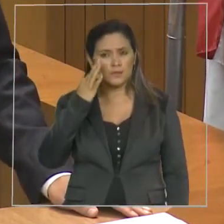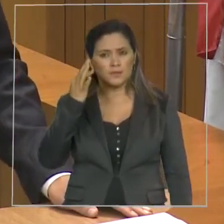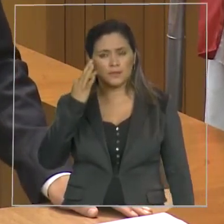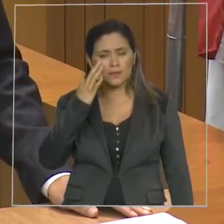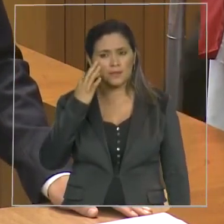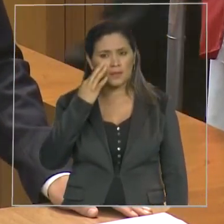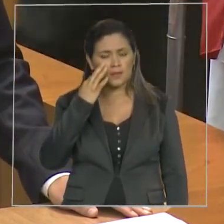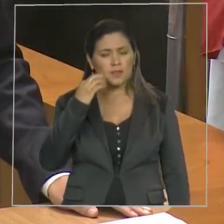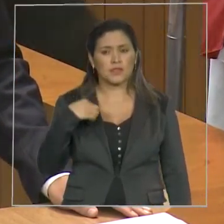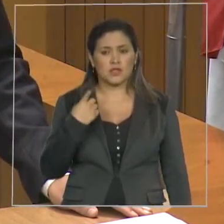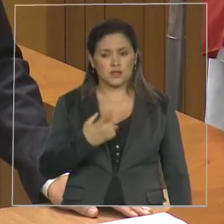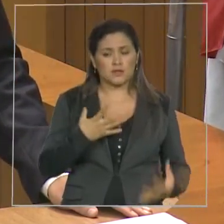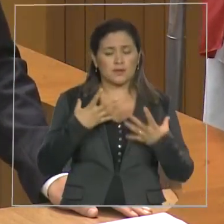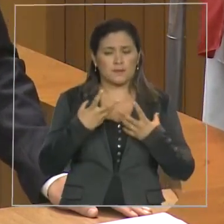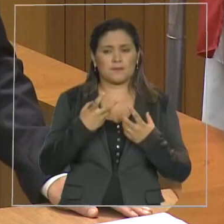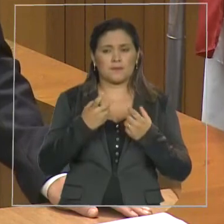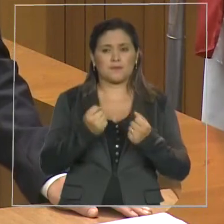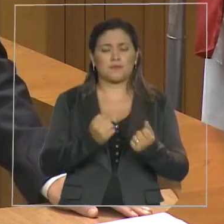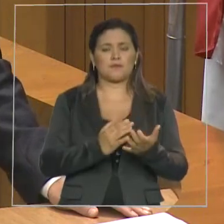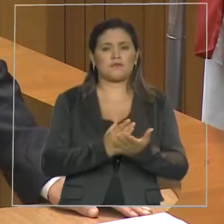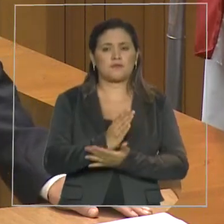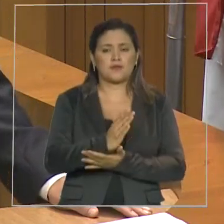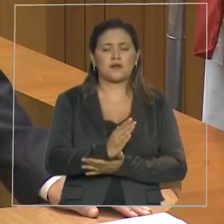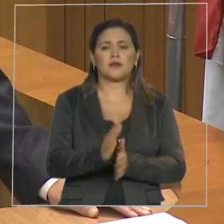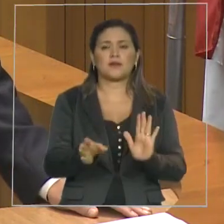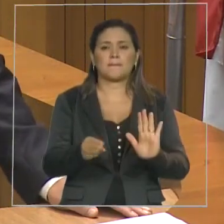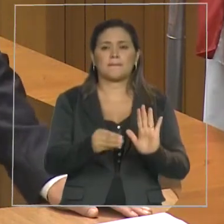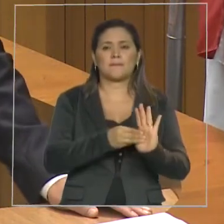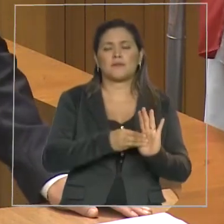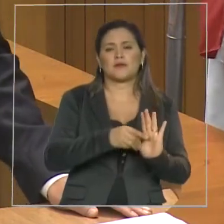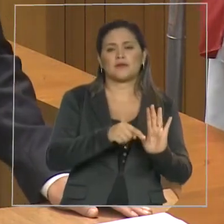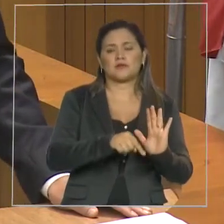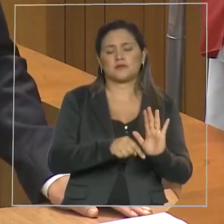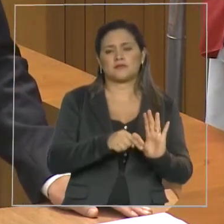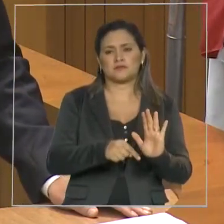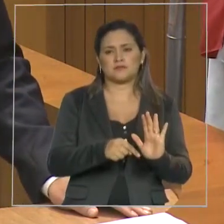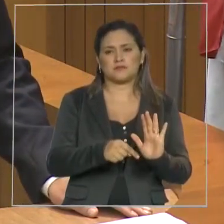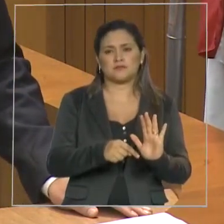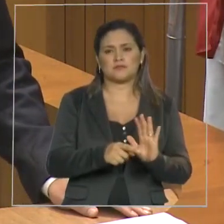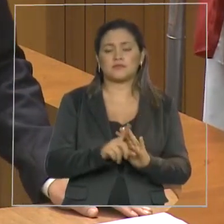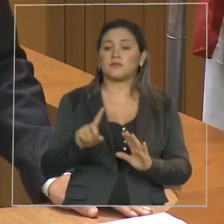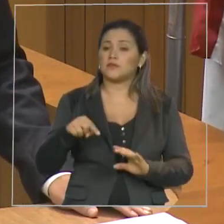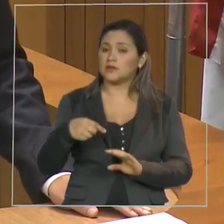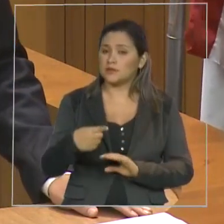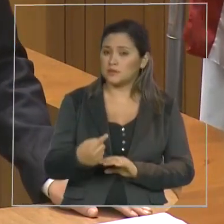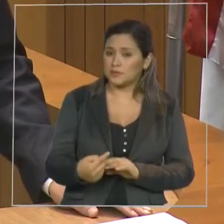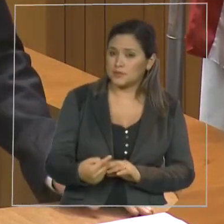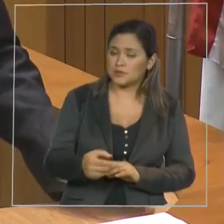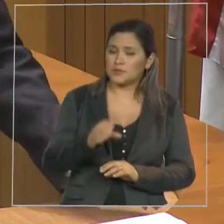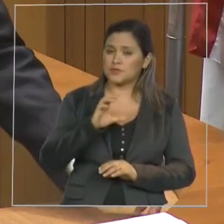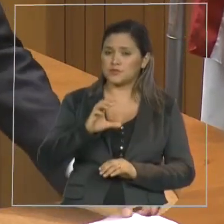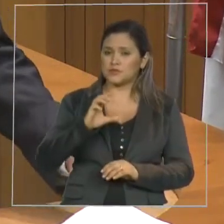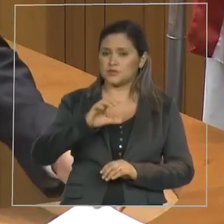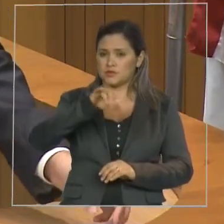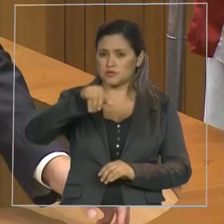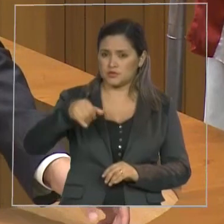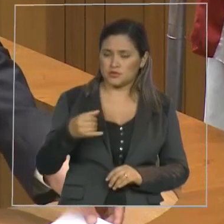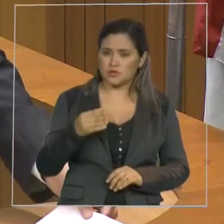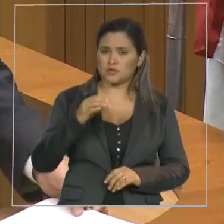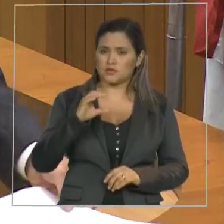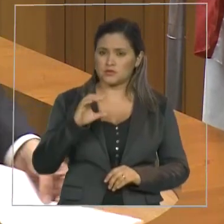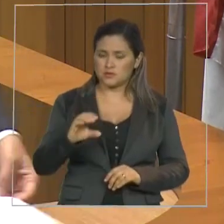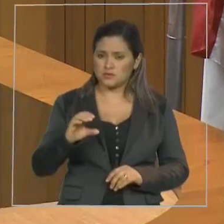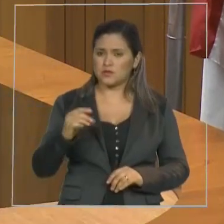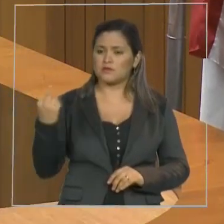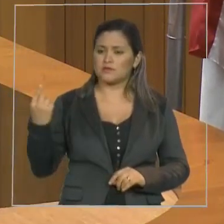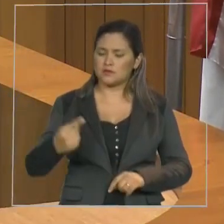logo após a reunião da Comissão de Constituição e Justiça, virá para o debate no plenário. E aí sim, essa casa vai mostrar